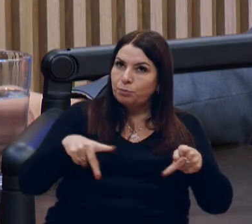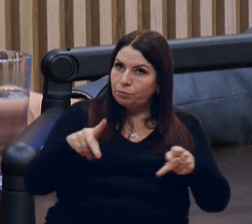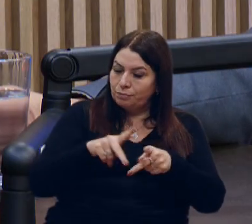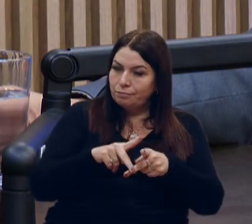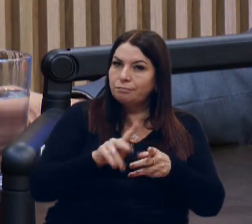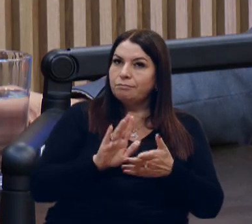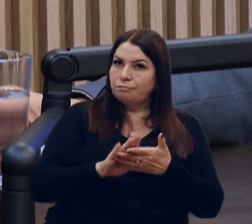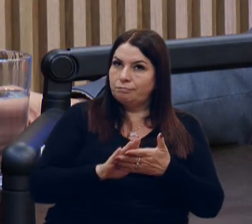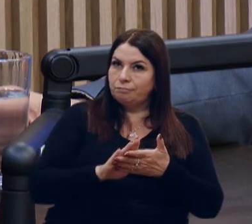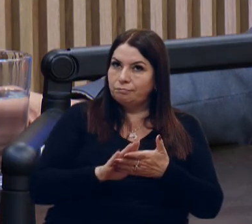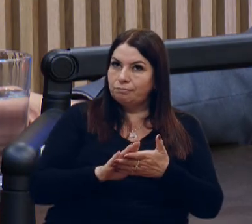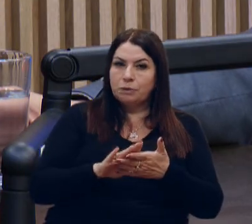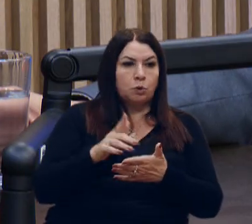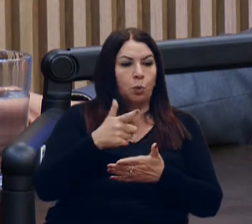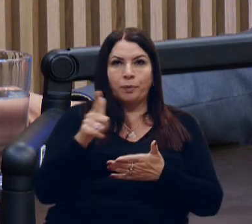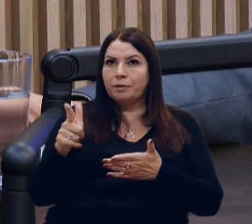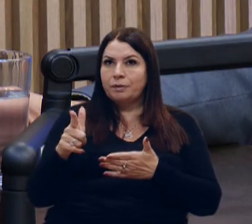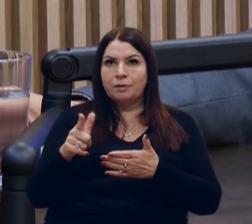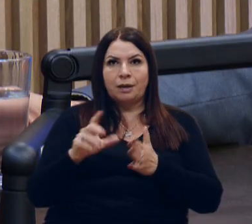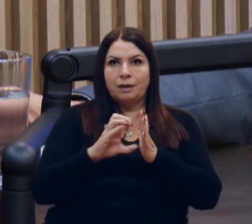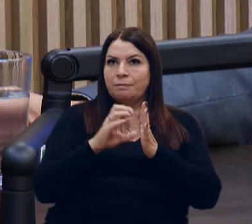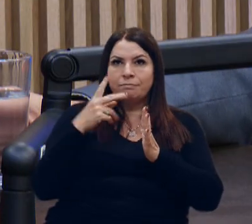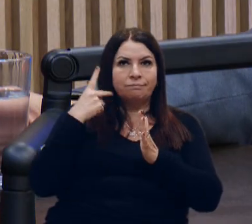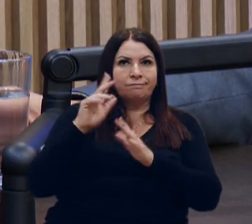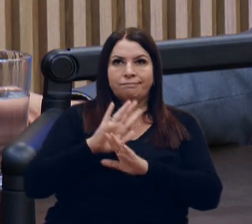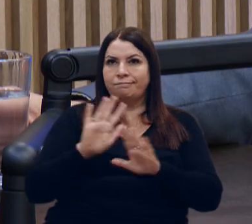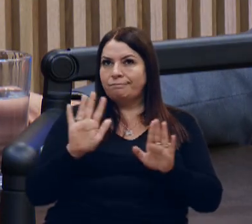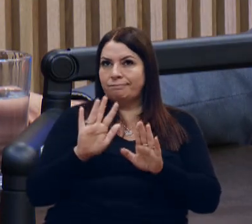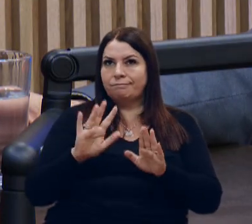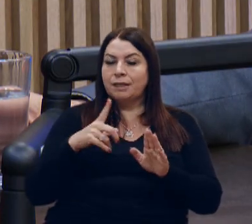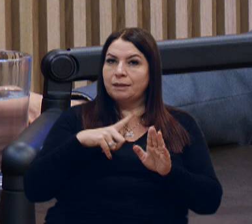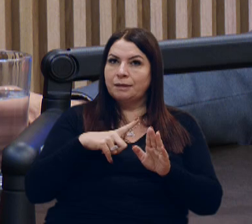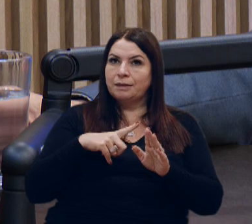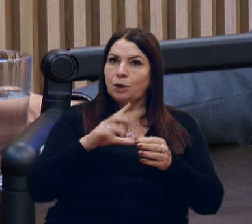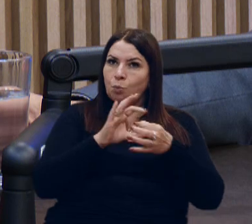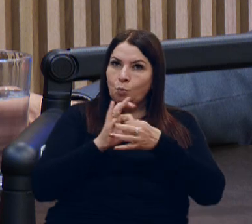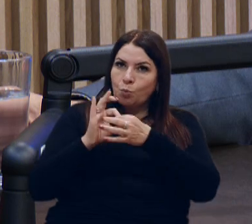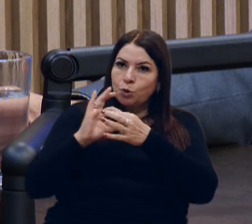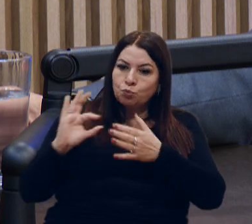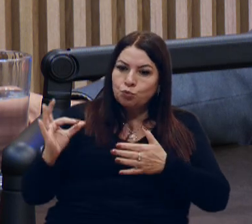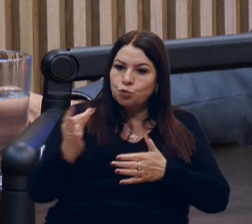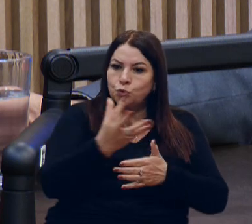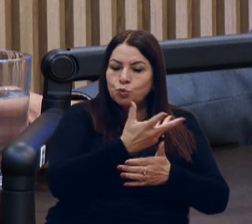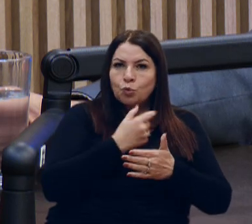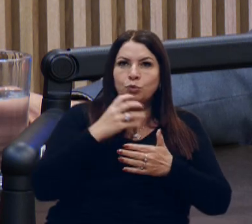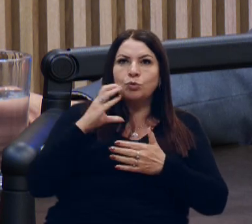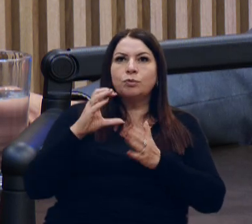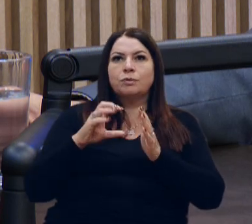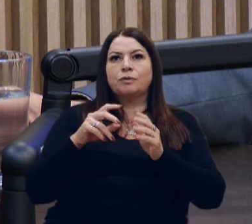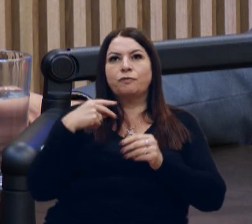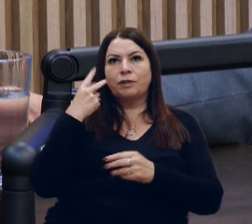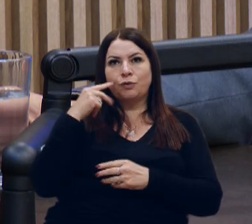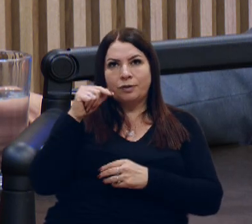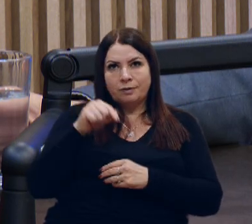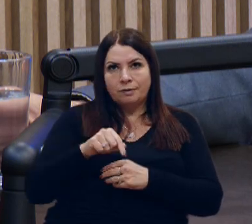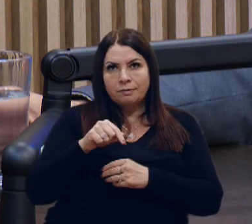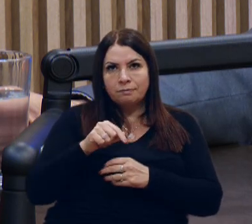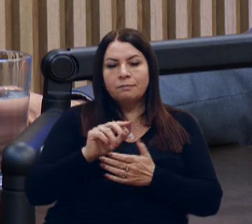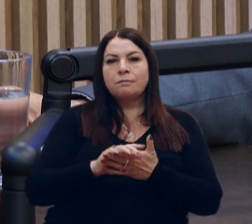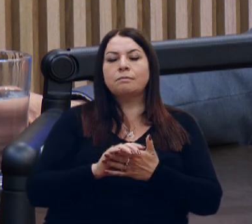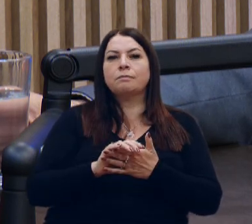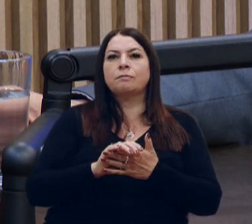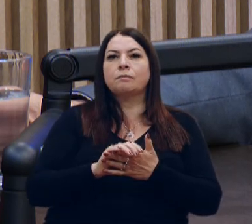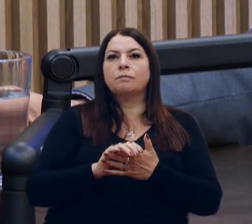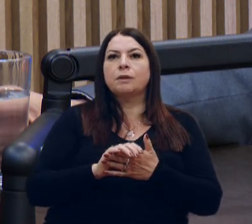seja, não existe sigla partidária, existe uma união de todos os parlamentares, né,